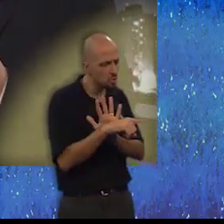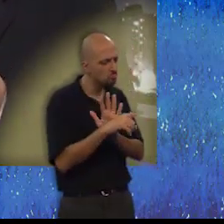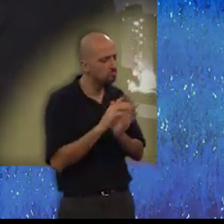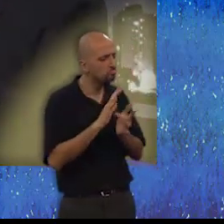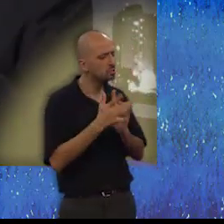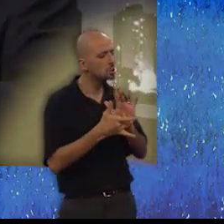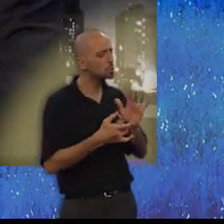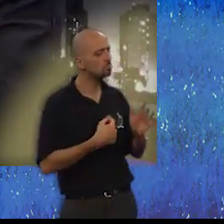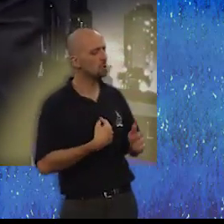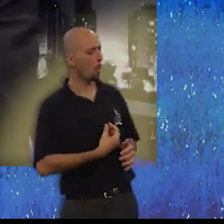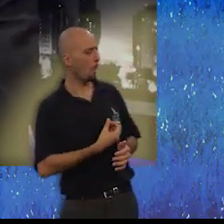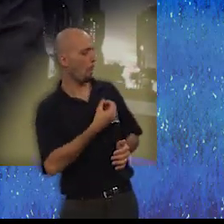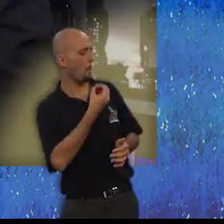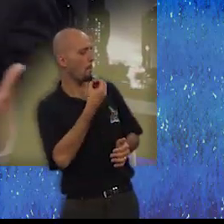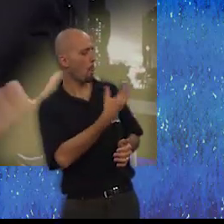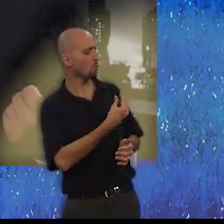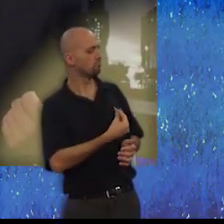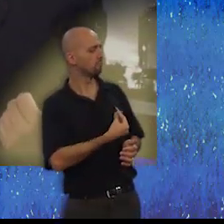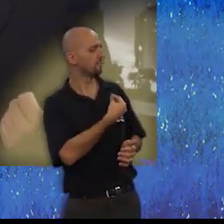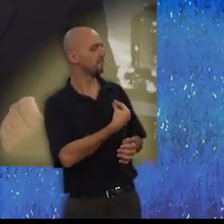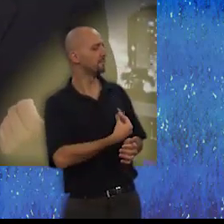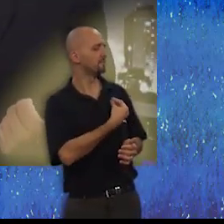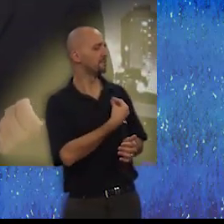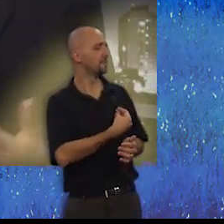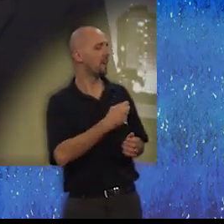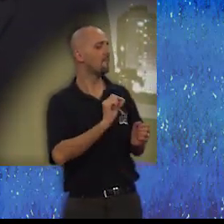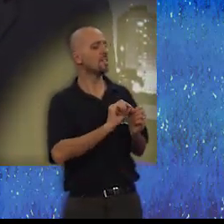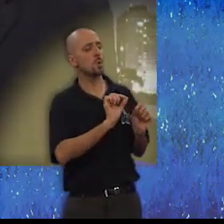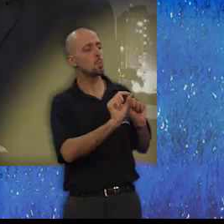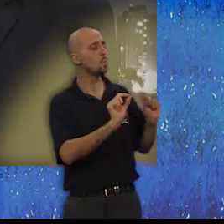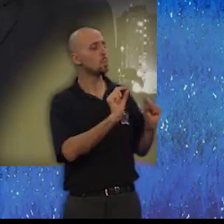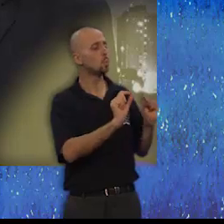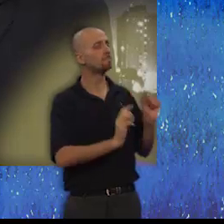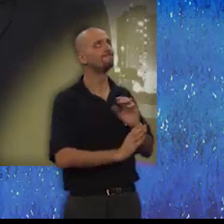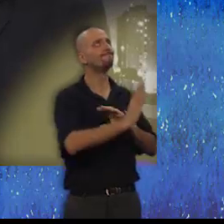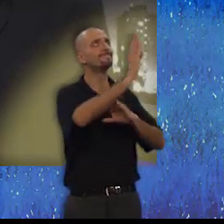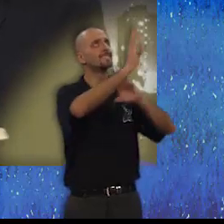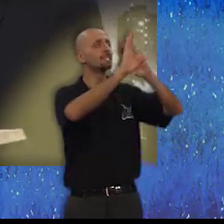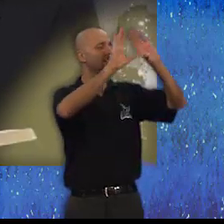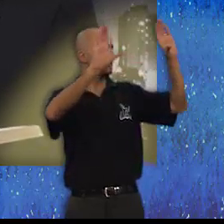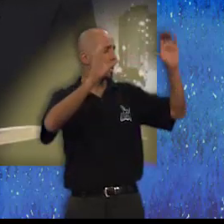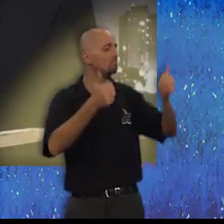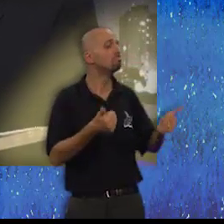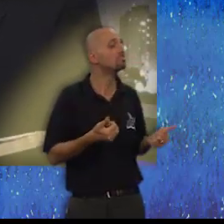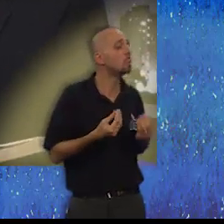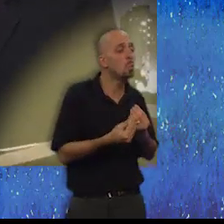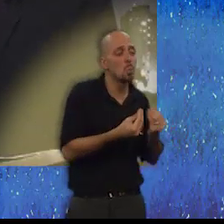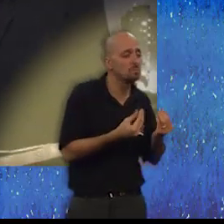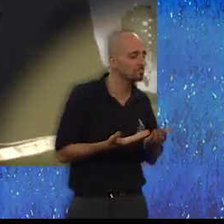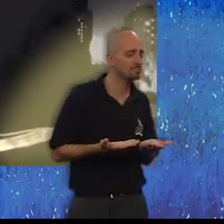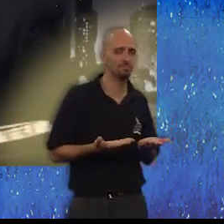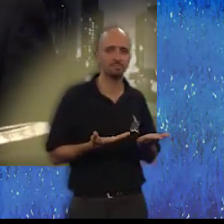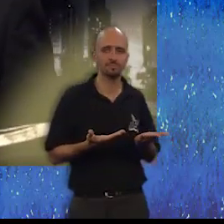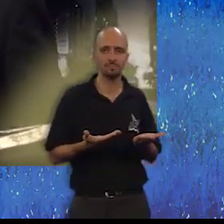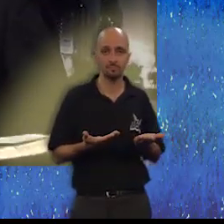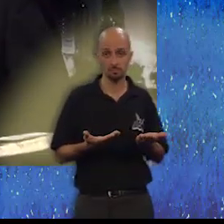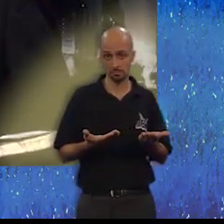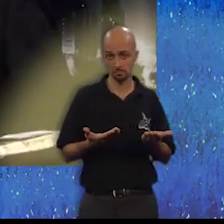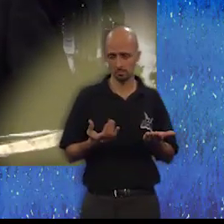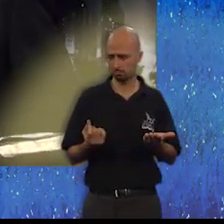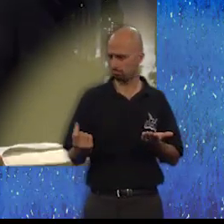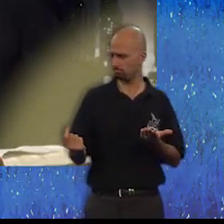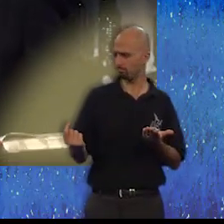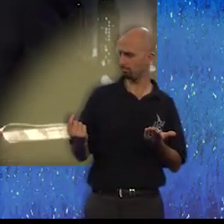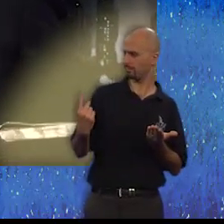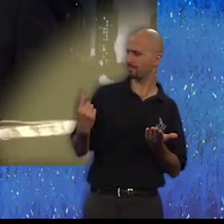mestre, que farei eu de bom para alcançar a vida eterna? Veja, essa pergunta feita por ele é uma pergunta que